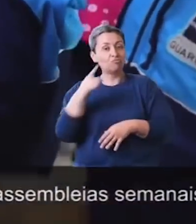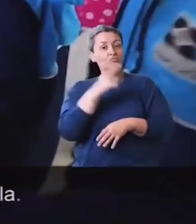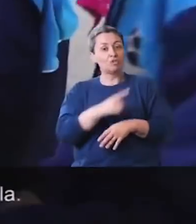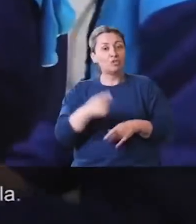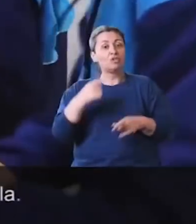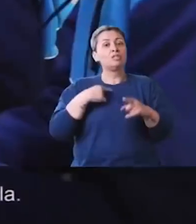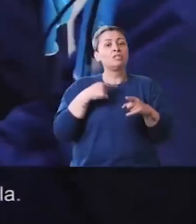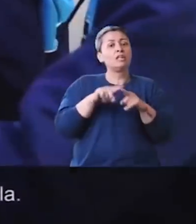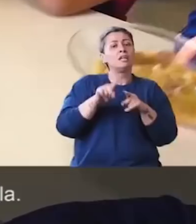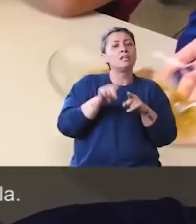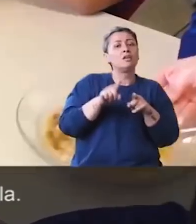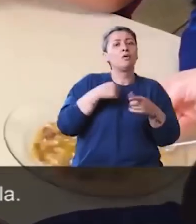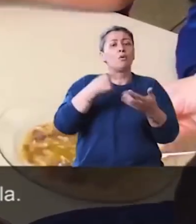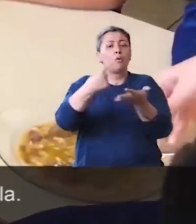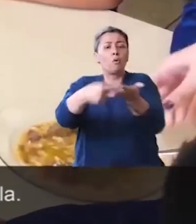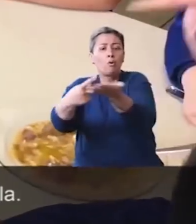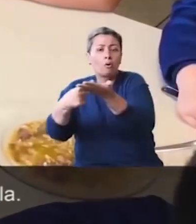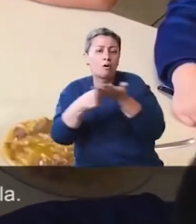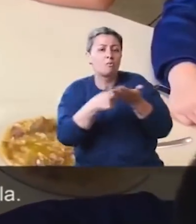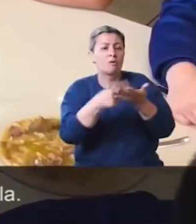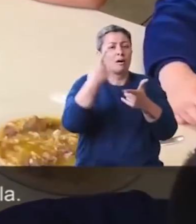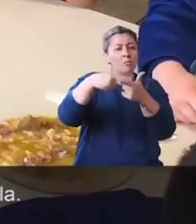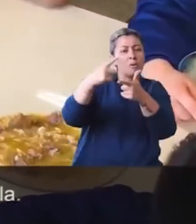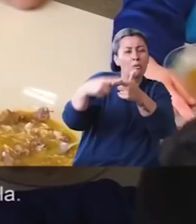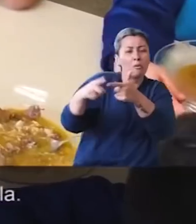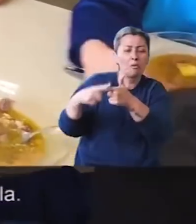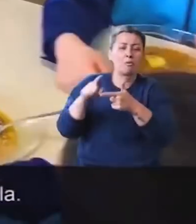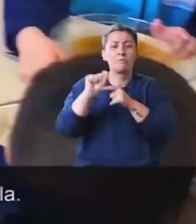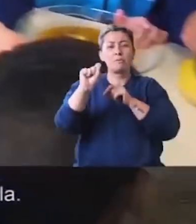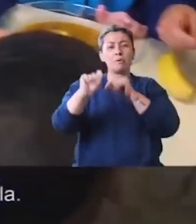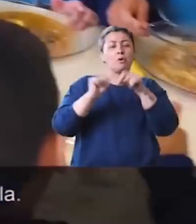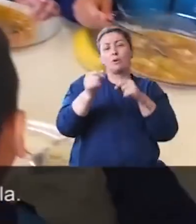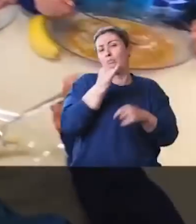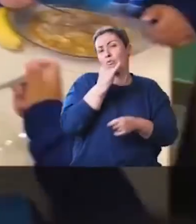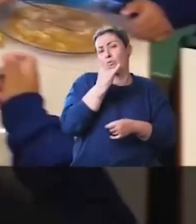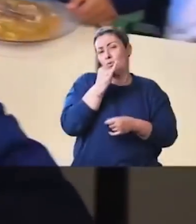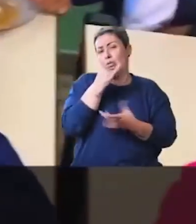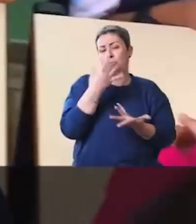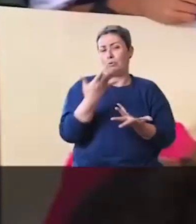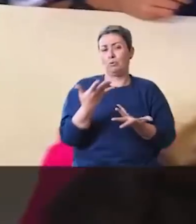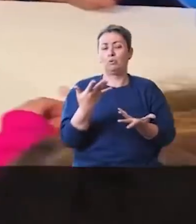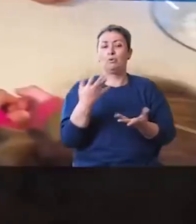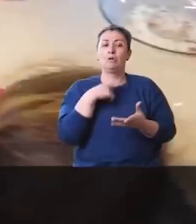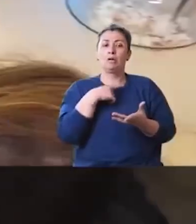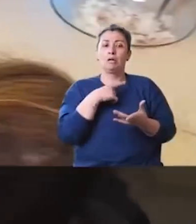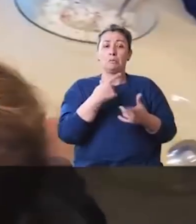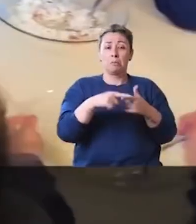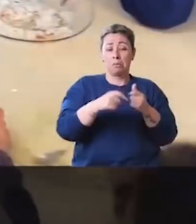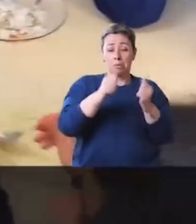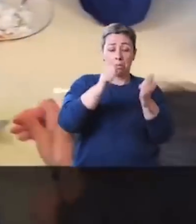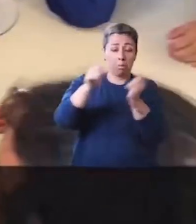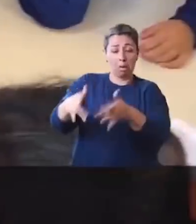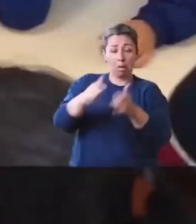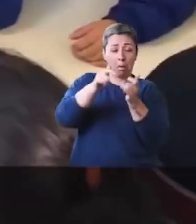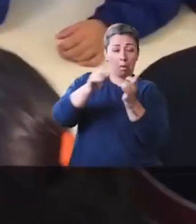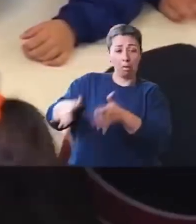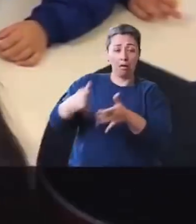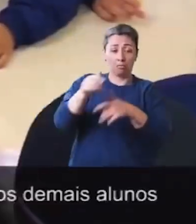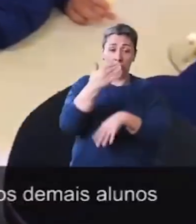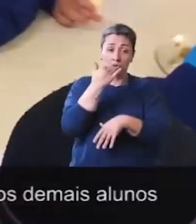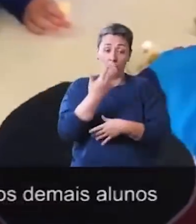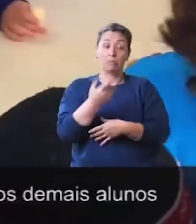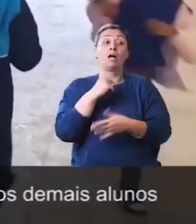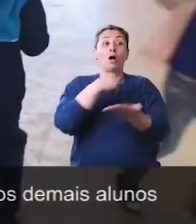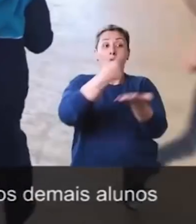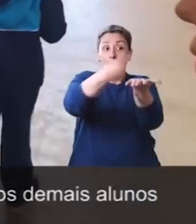semanais, onde eles fazem alguns combinados de problemas da escola. Por exemplo, estava tendo muito desperdício